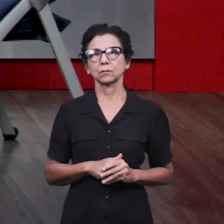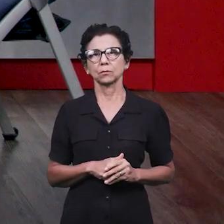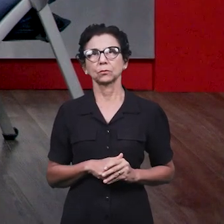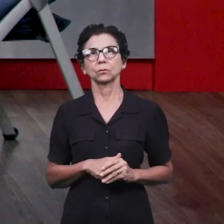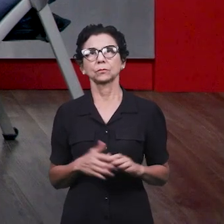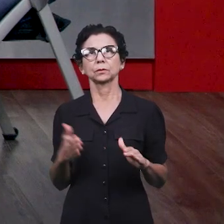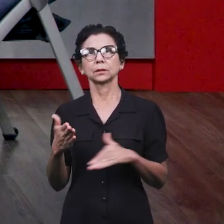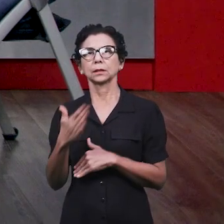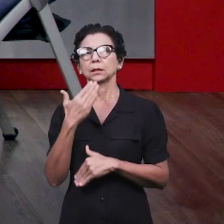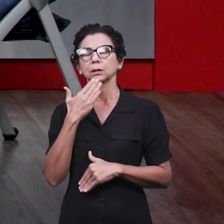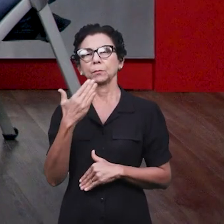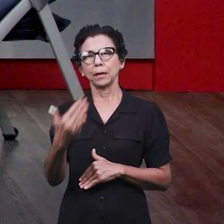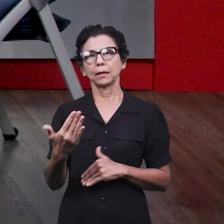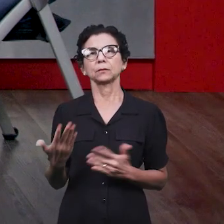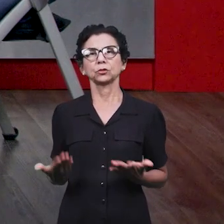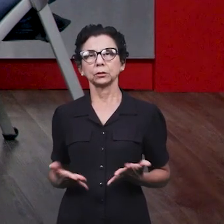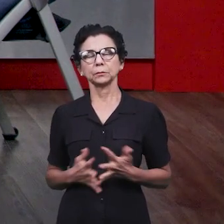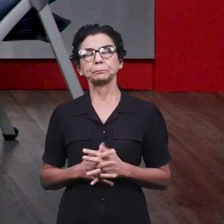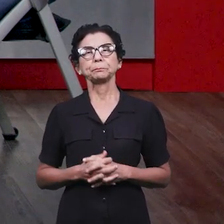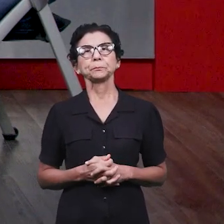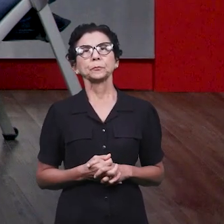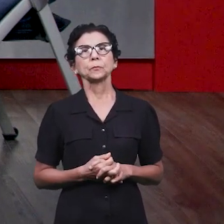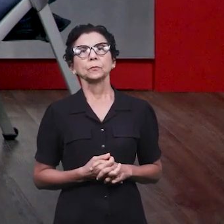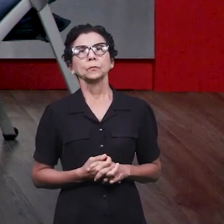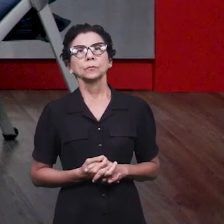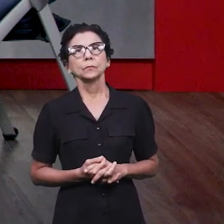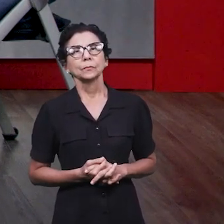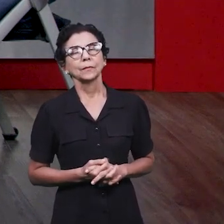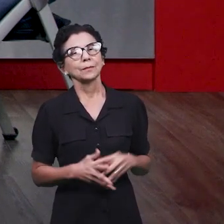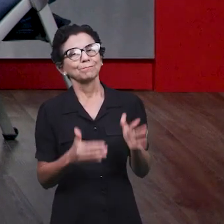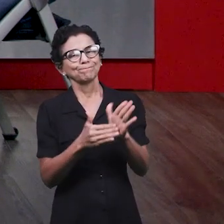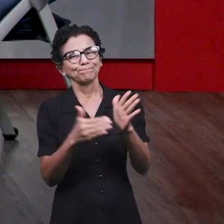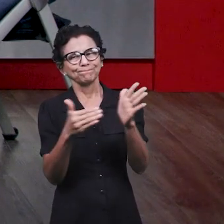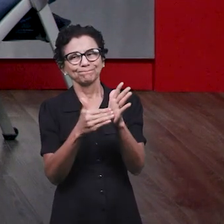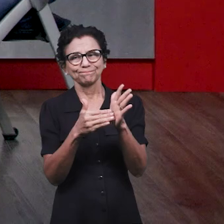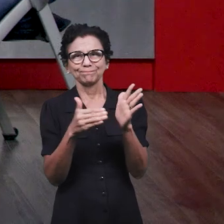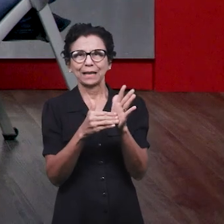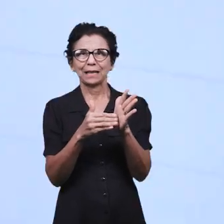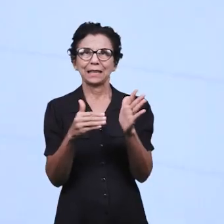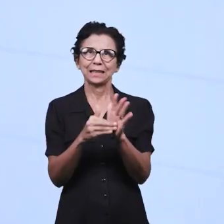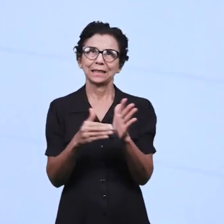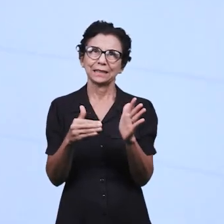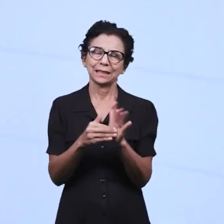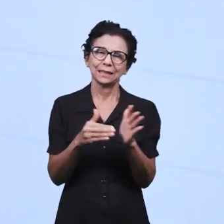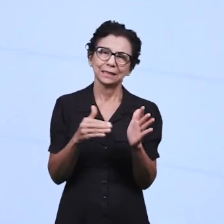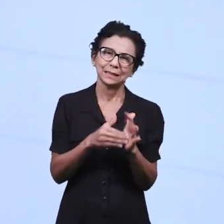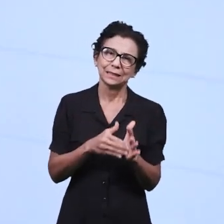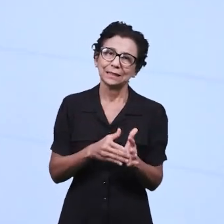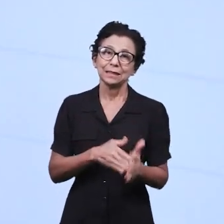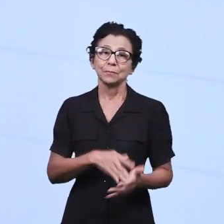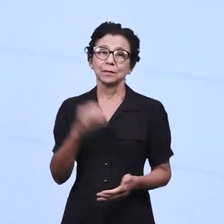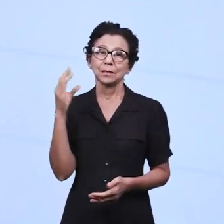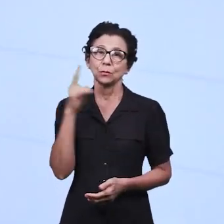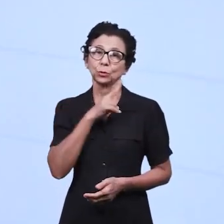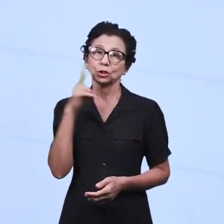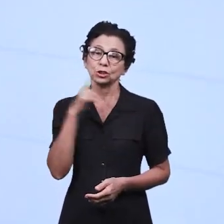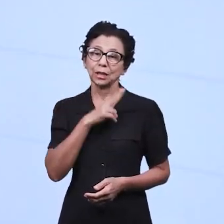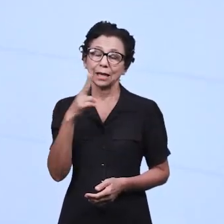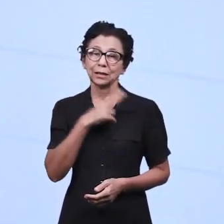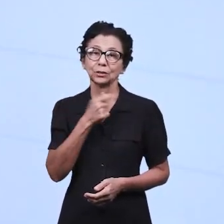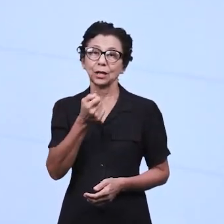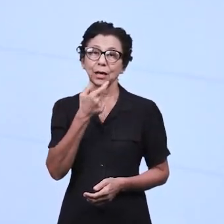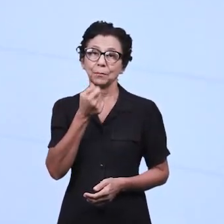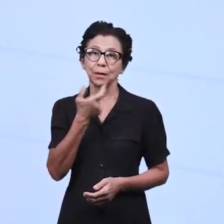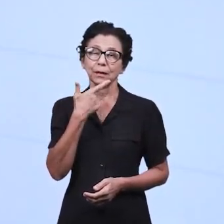existem alguns municípios que têm disponibilizados. E às vezes você vai enfrentar barreiras, né? Claro. E às vezes o medicamento precisa ser para ontem, é com muita urgência, é com